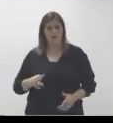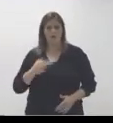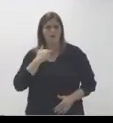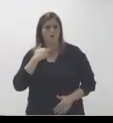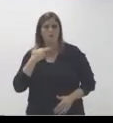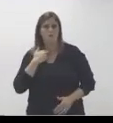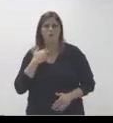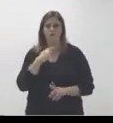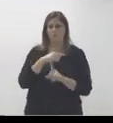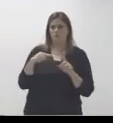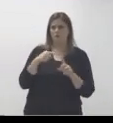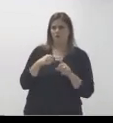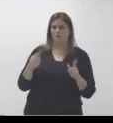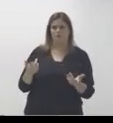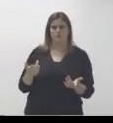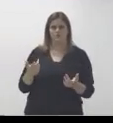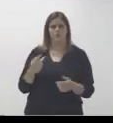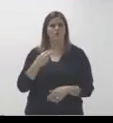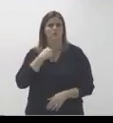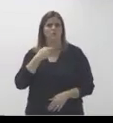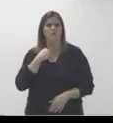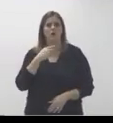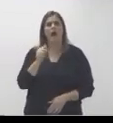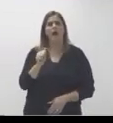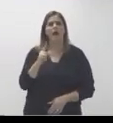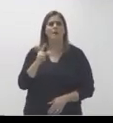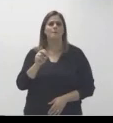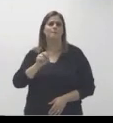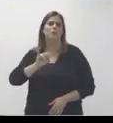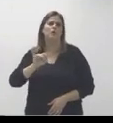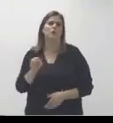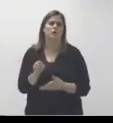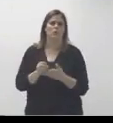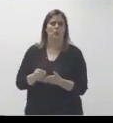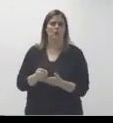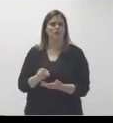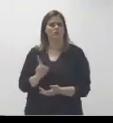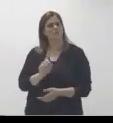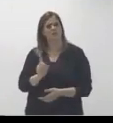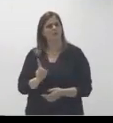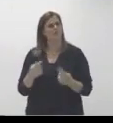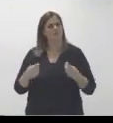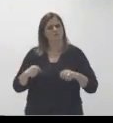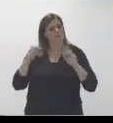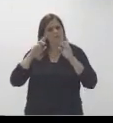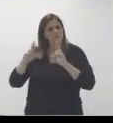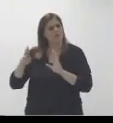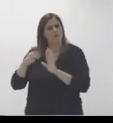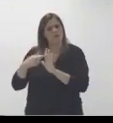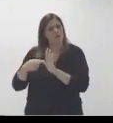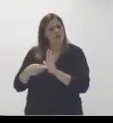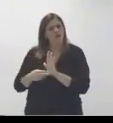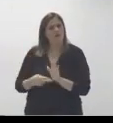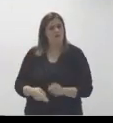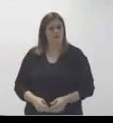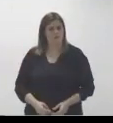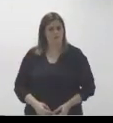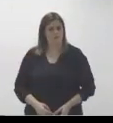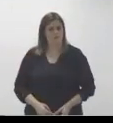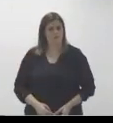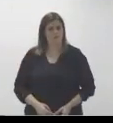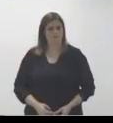coisa você não tem um apoio ao equipamento de saúde fora de todos esses princípios lembrando que isso agora eh eh